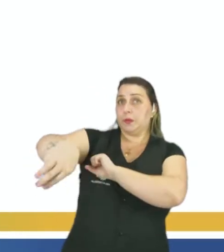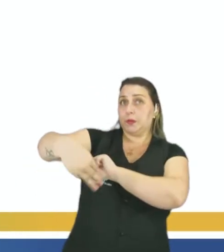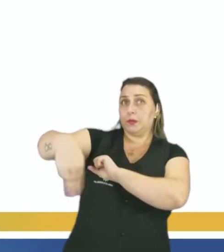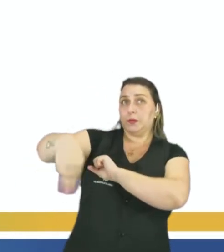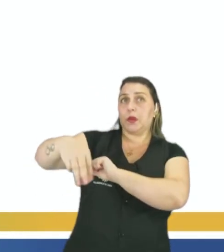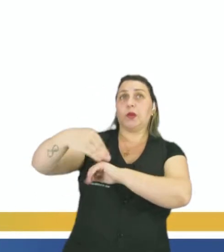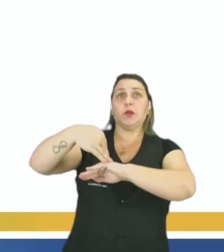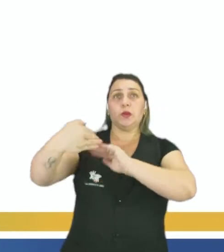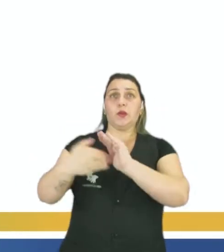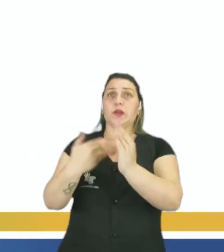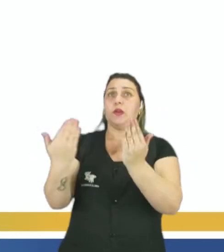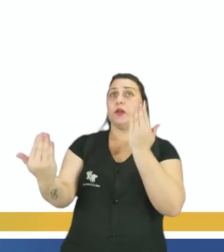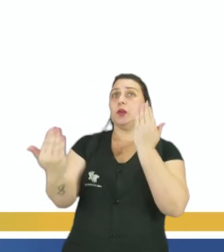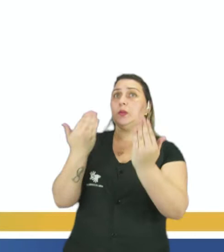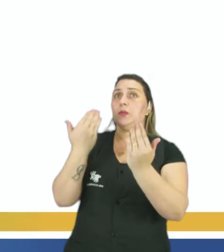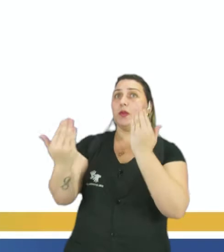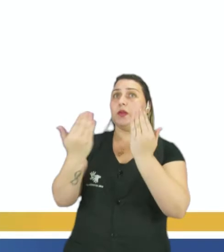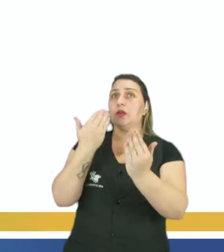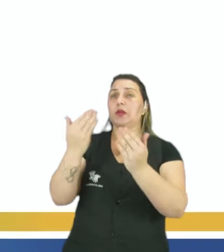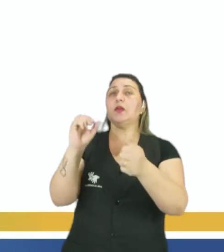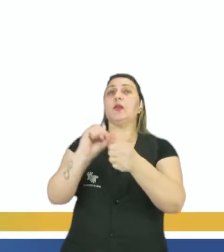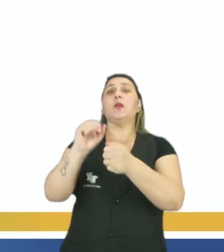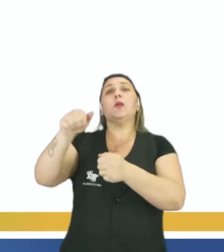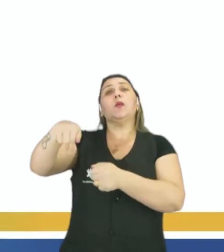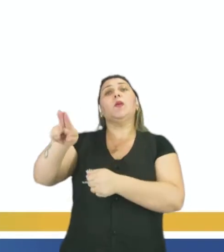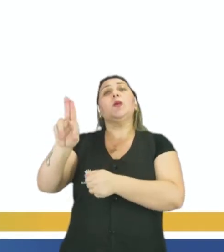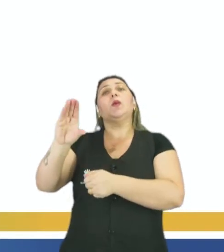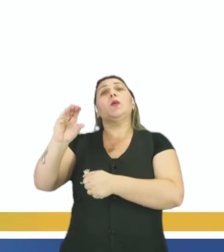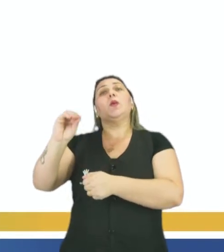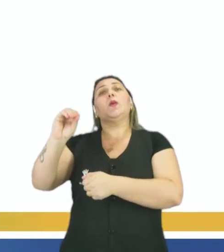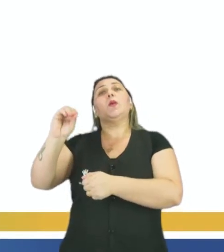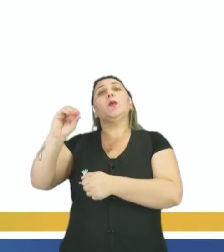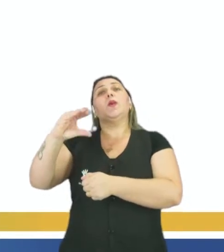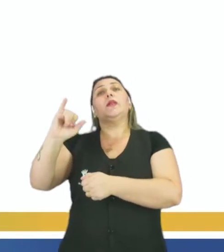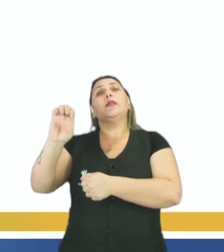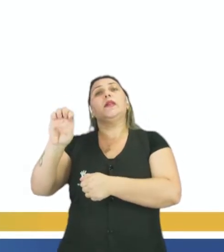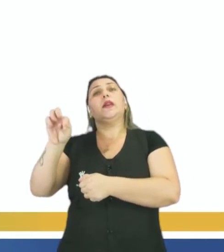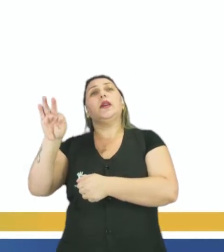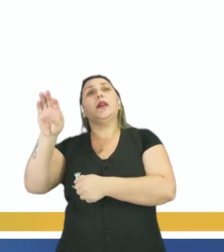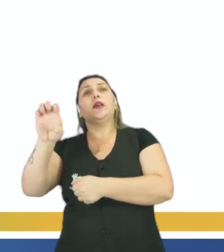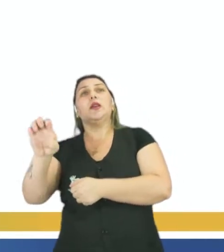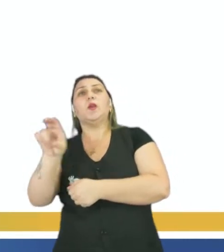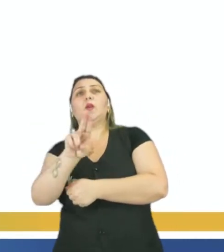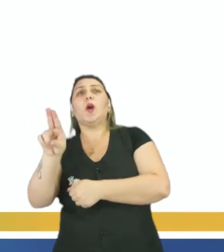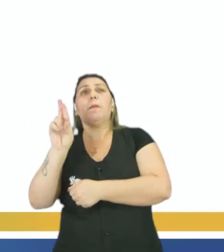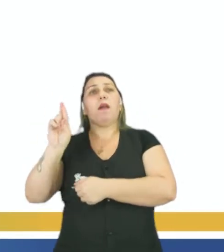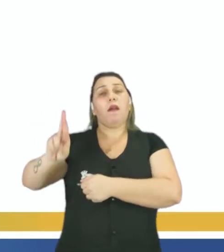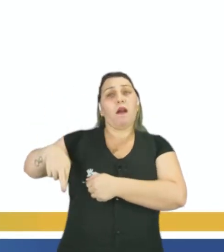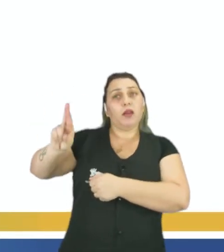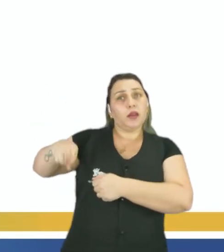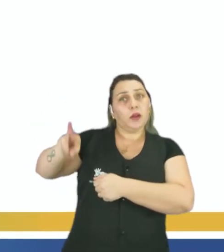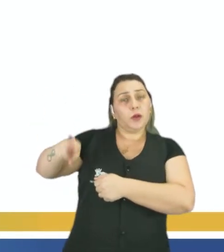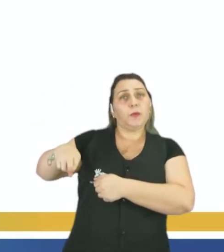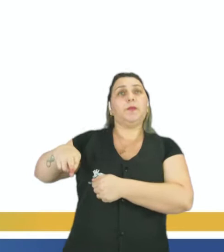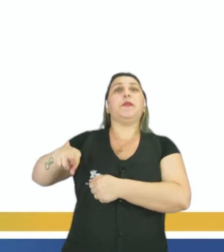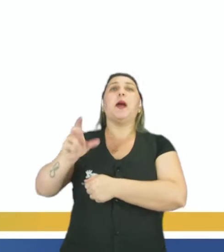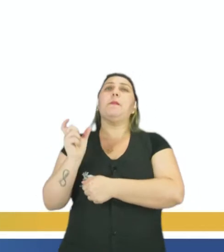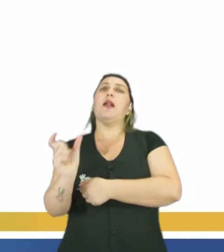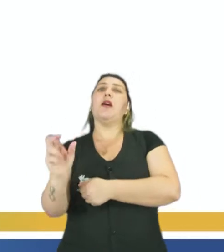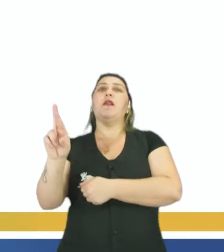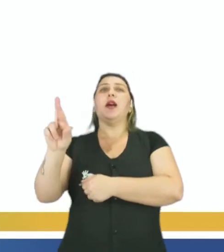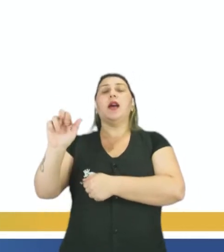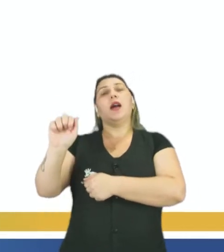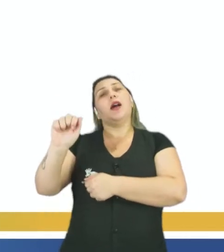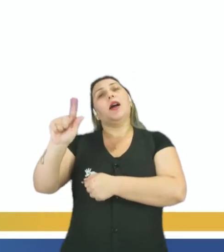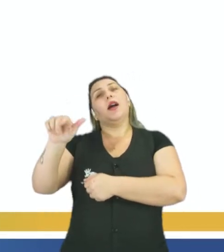matemática, todas essas comparações, elas são expressas por um quociente chamado razão. A palavra razão,